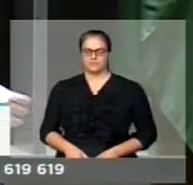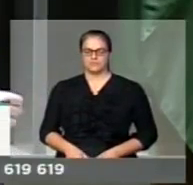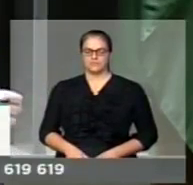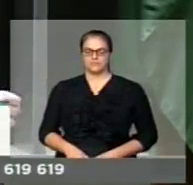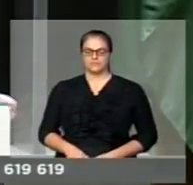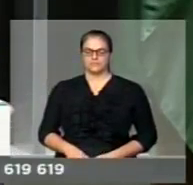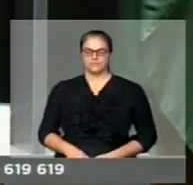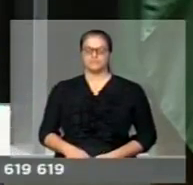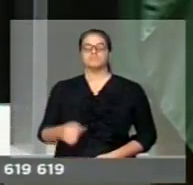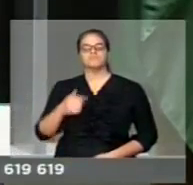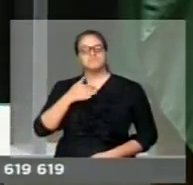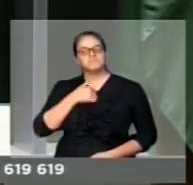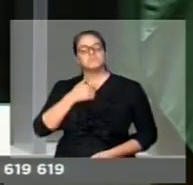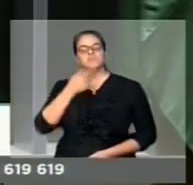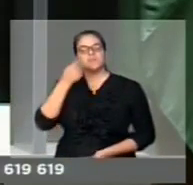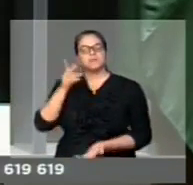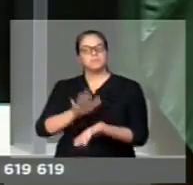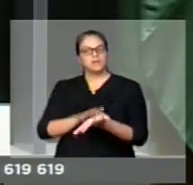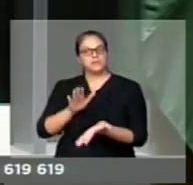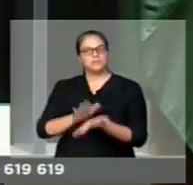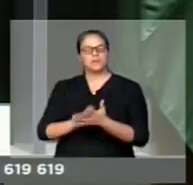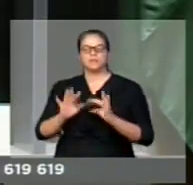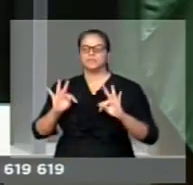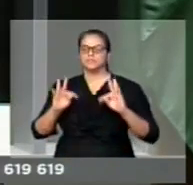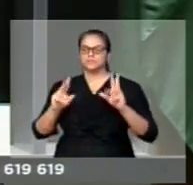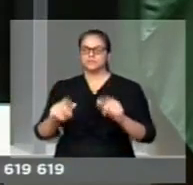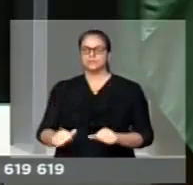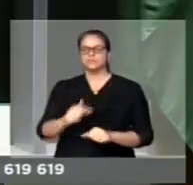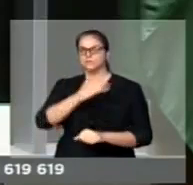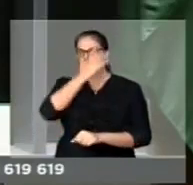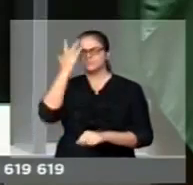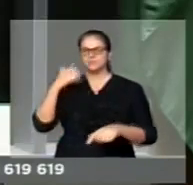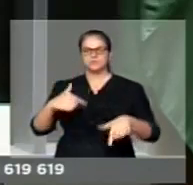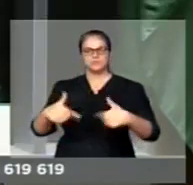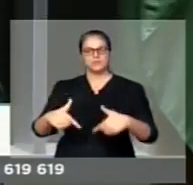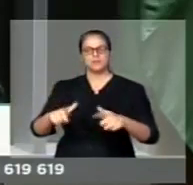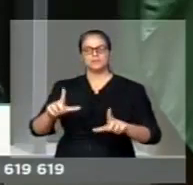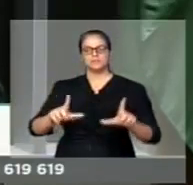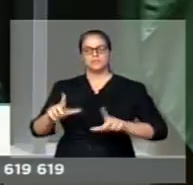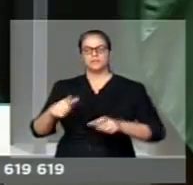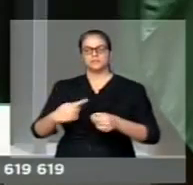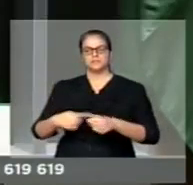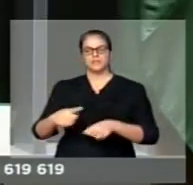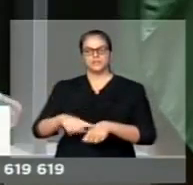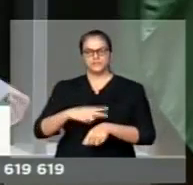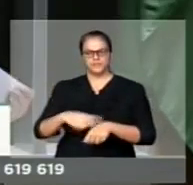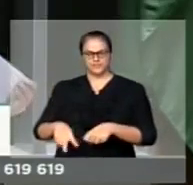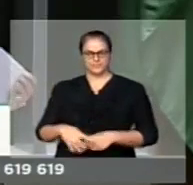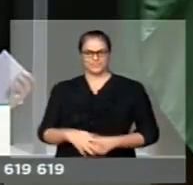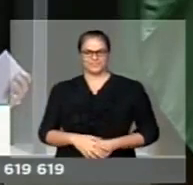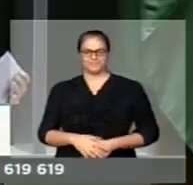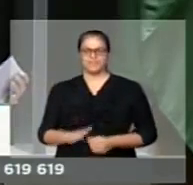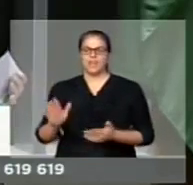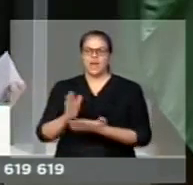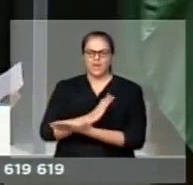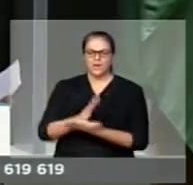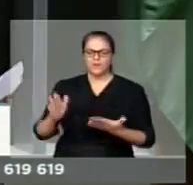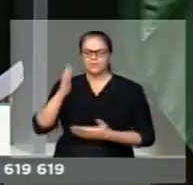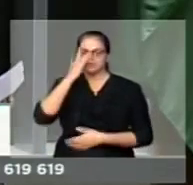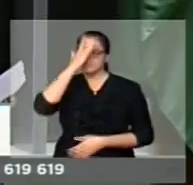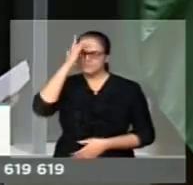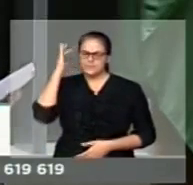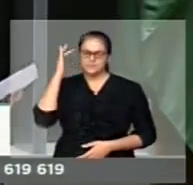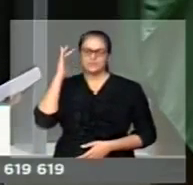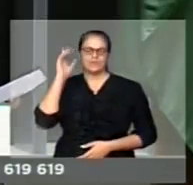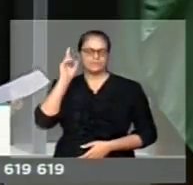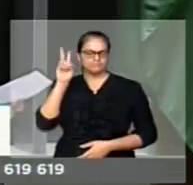que fazem a TV Cidade Verde, todos que fazem o sistema da TV Cidade Verde, citando alguns dos seus colaboradores.